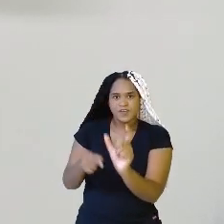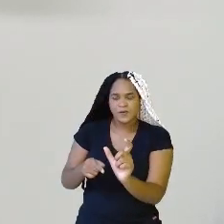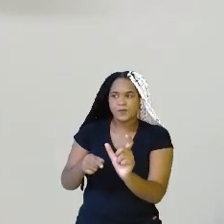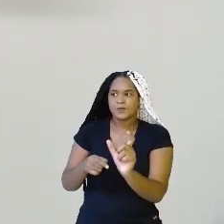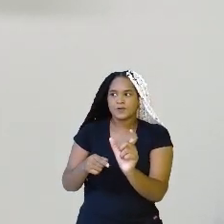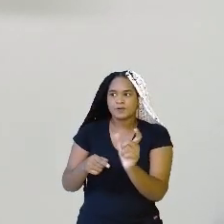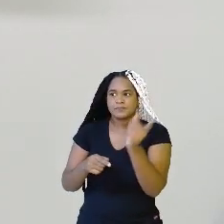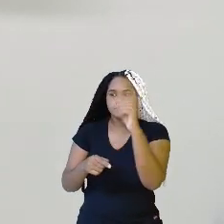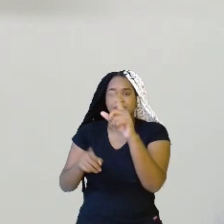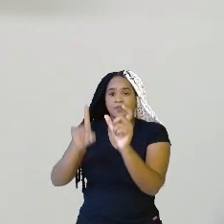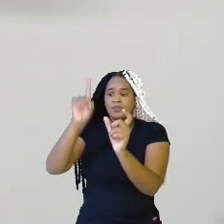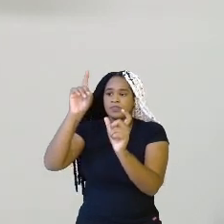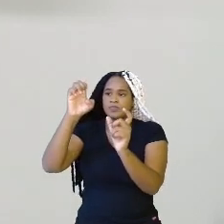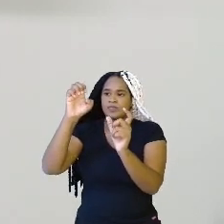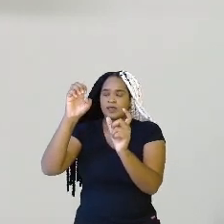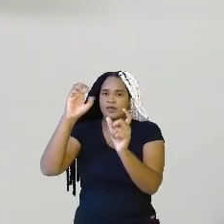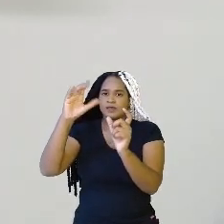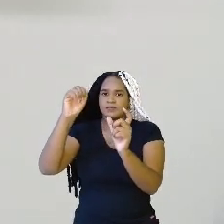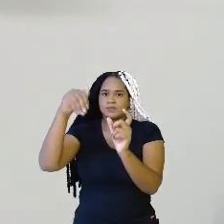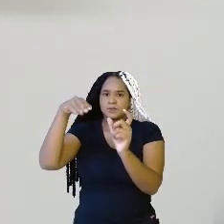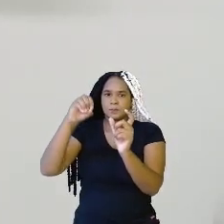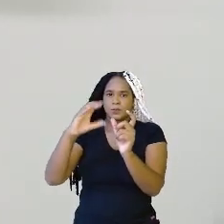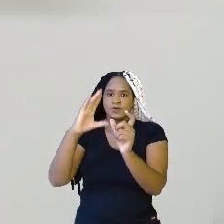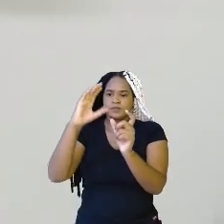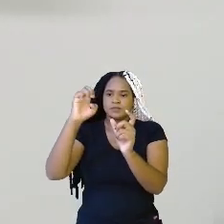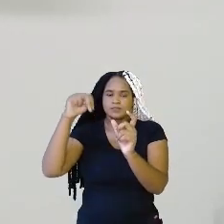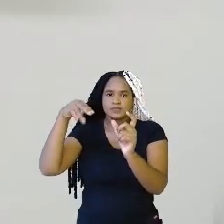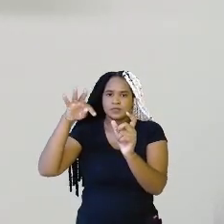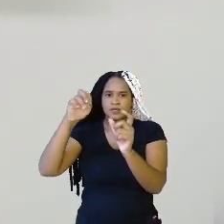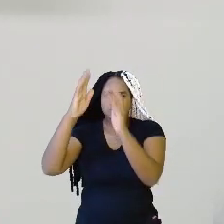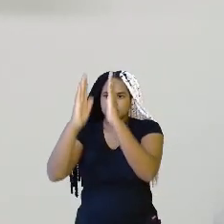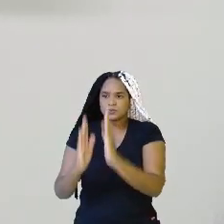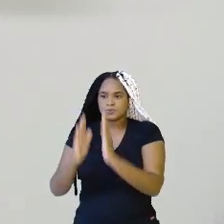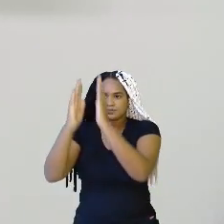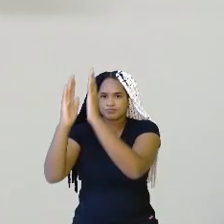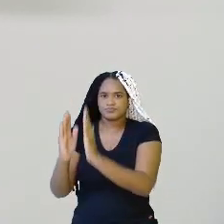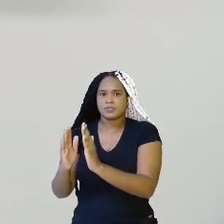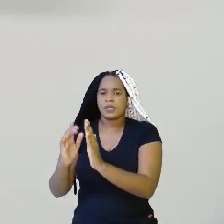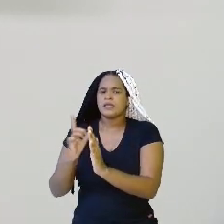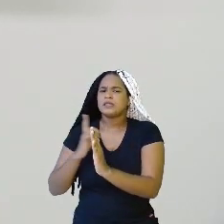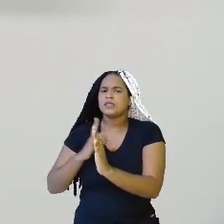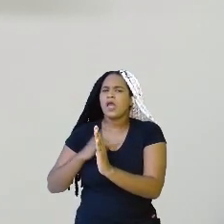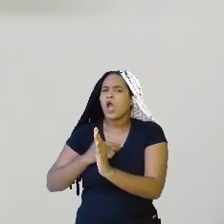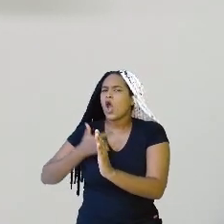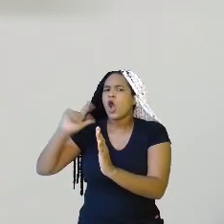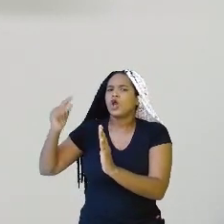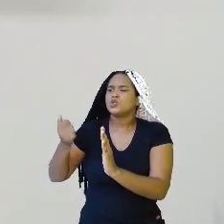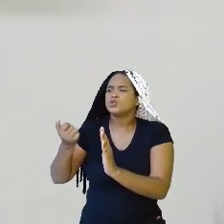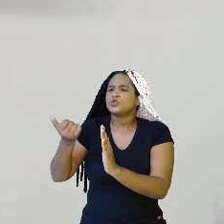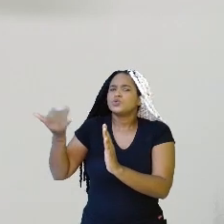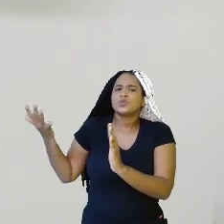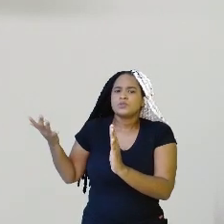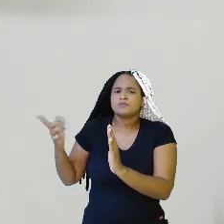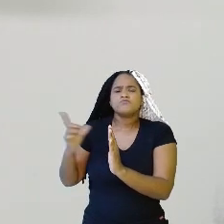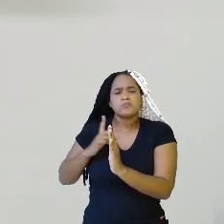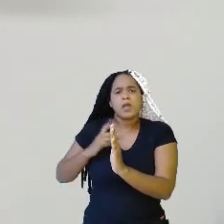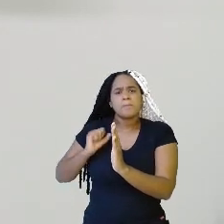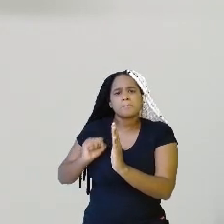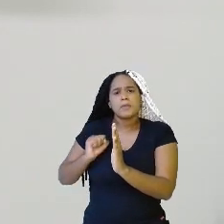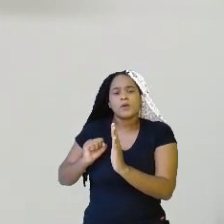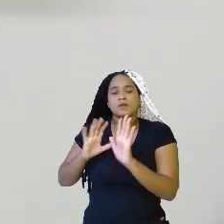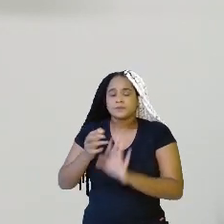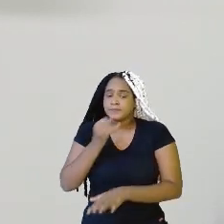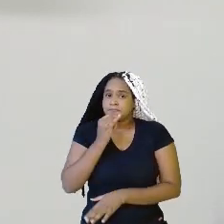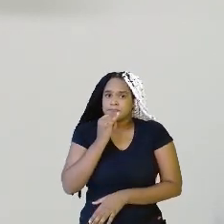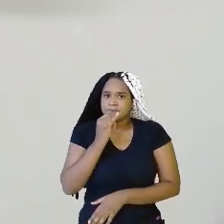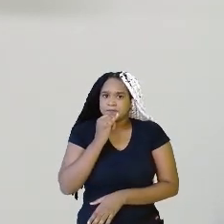décimo, centésimo. Eu poderia ter outro valor depois? Claro que sim. Um exemplo disso é em corrida de